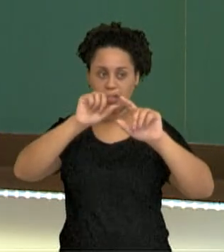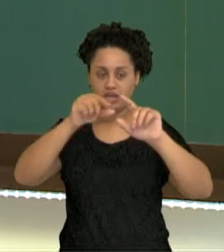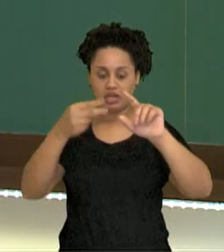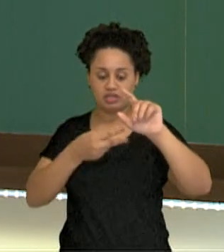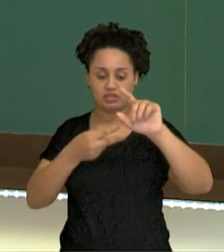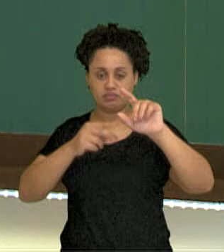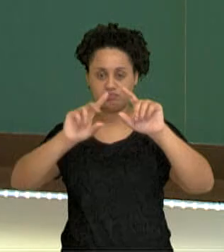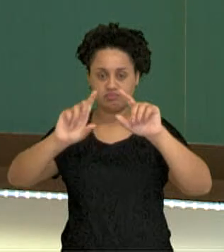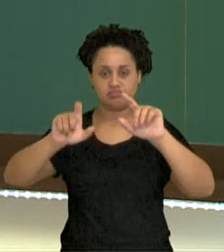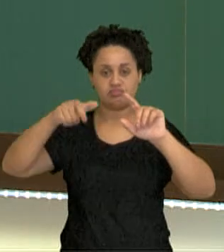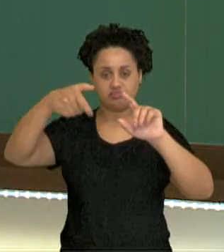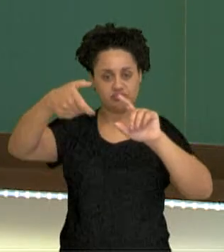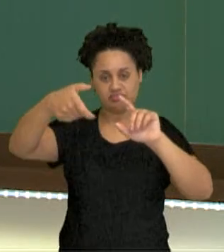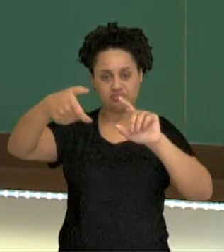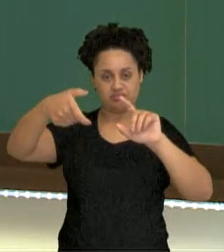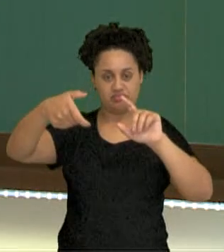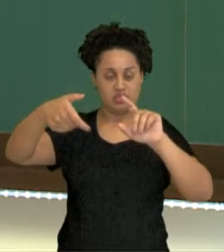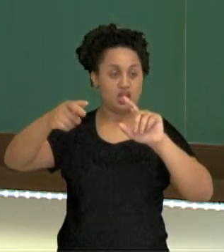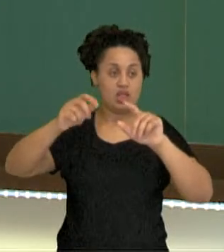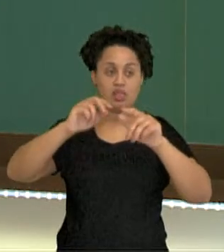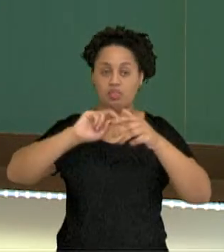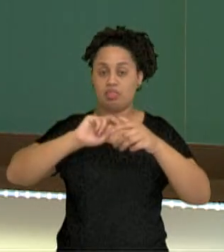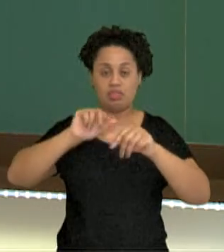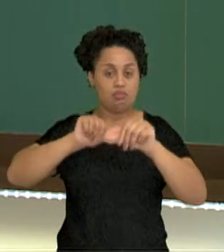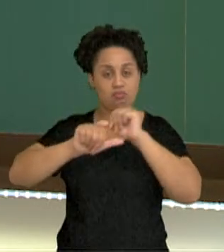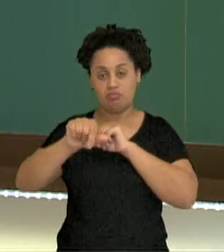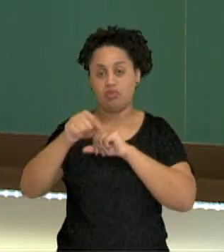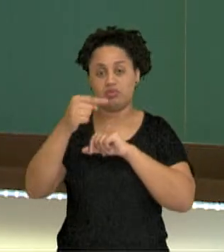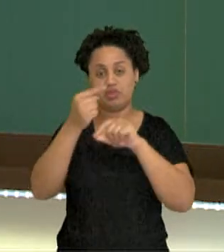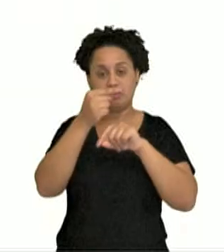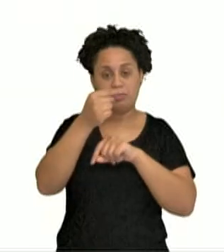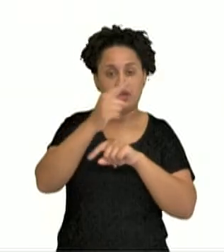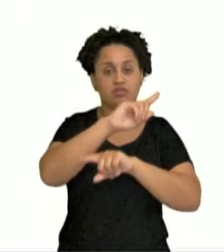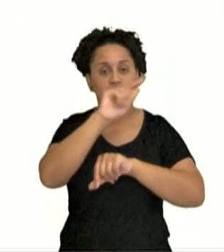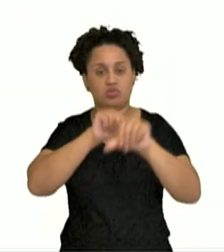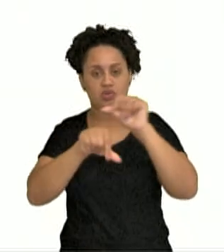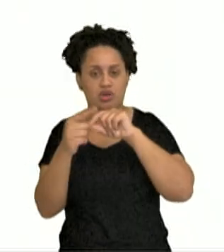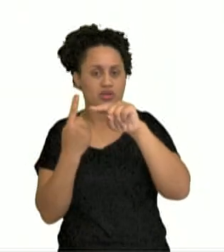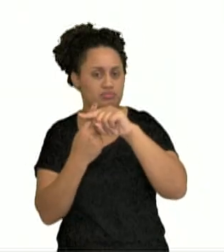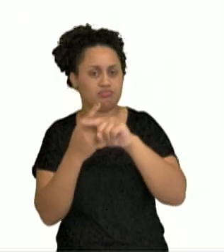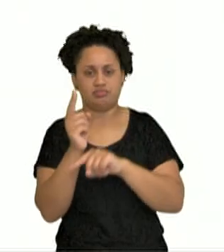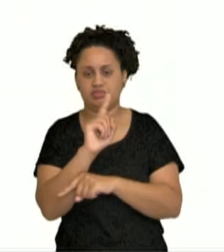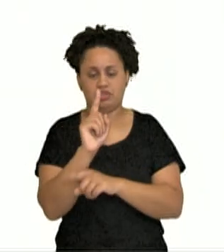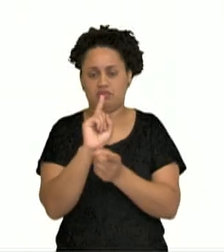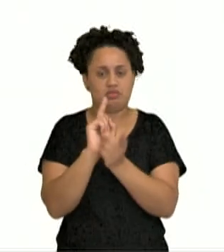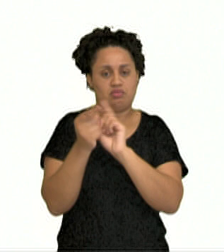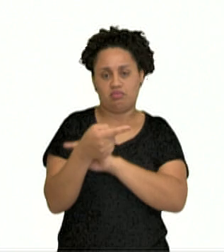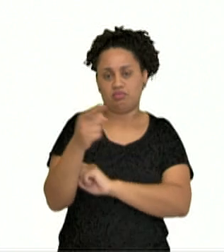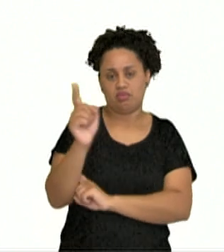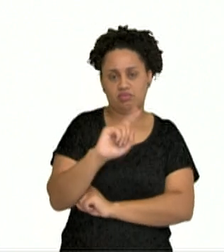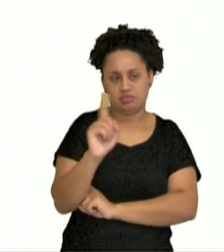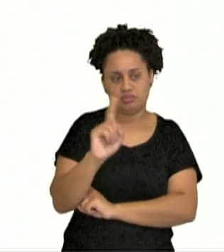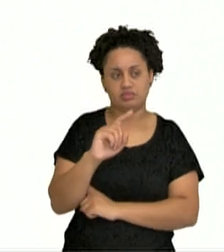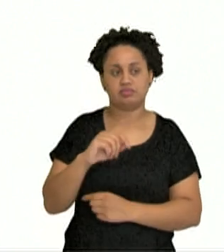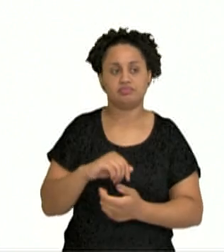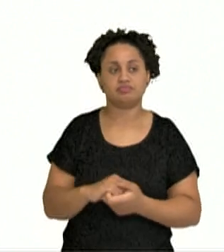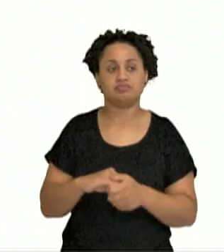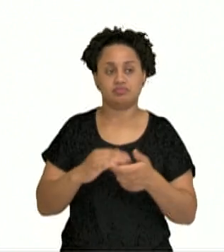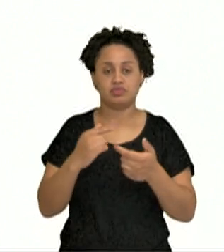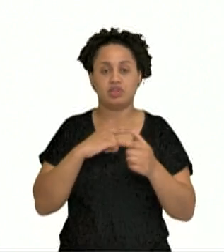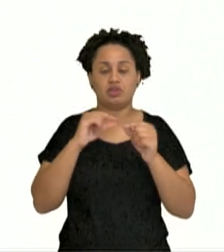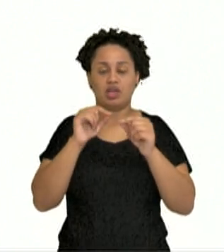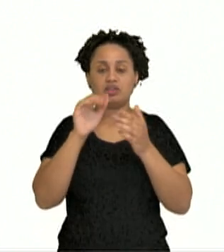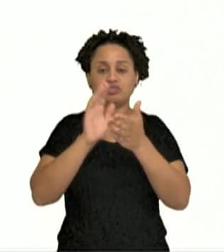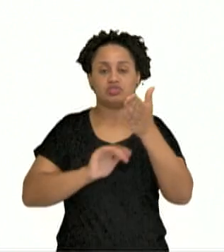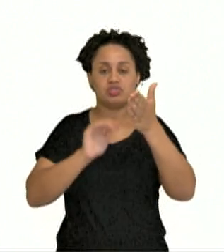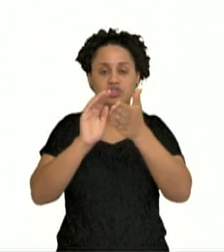segunda. Inverso não muda sinal, inverso não é oposto, tá? Então aqui eu